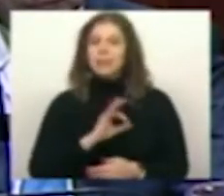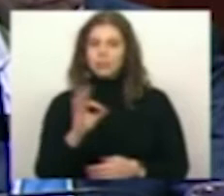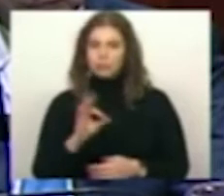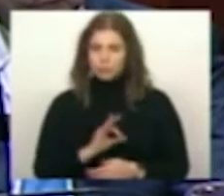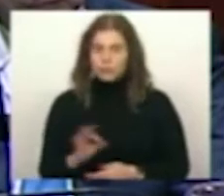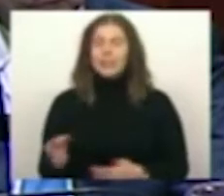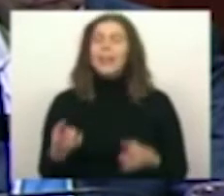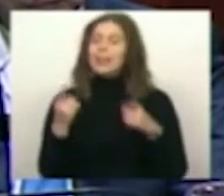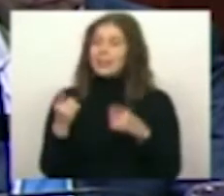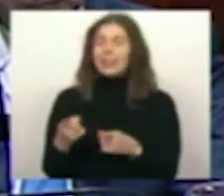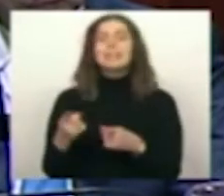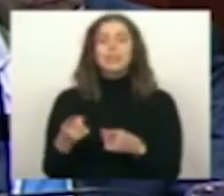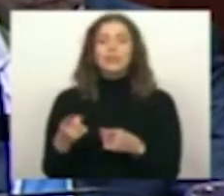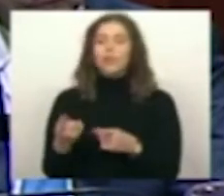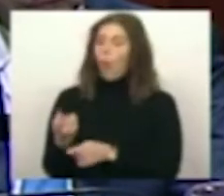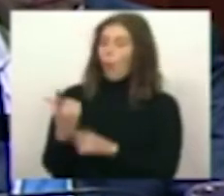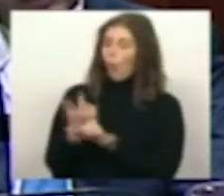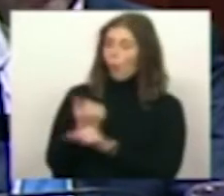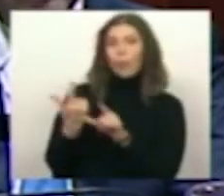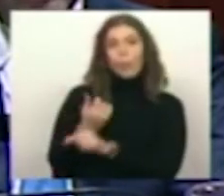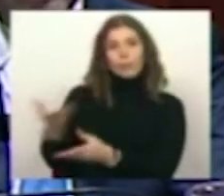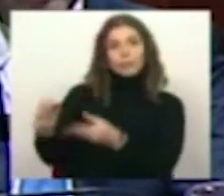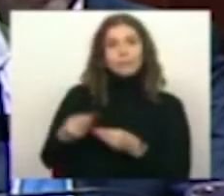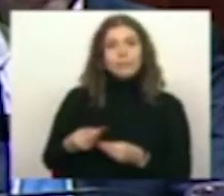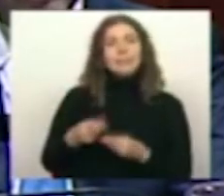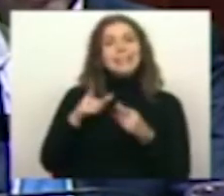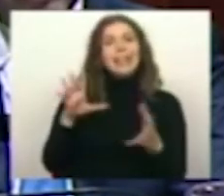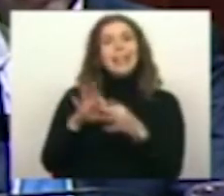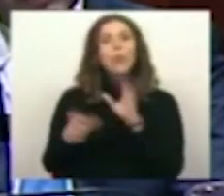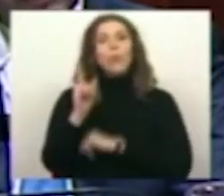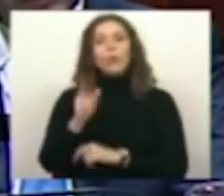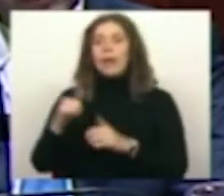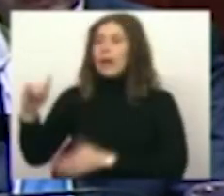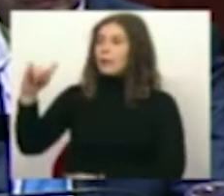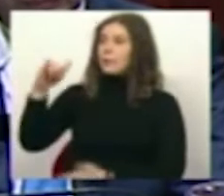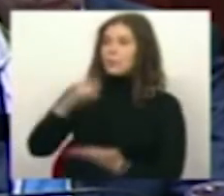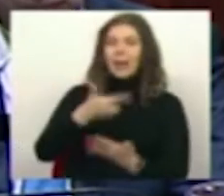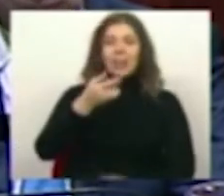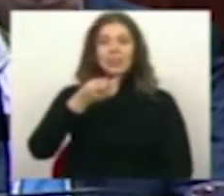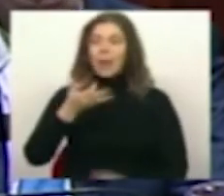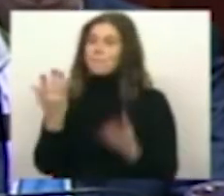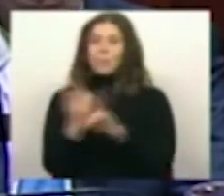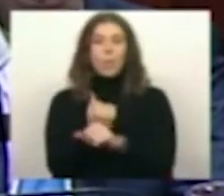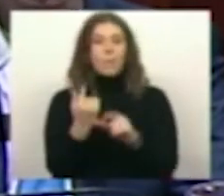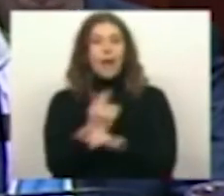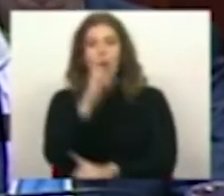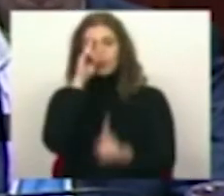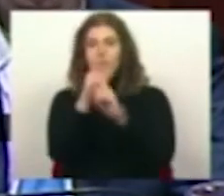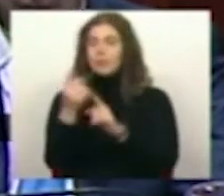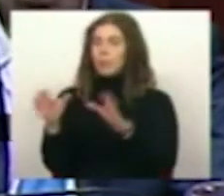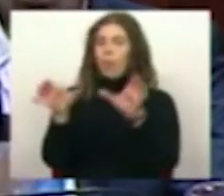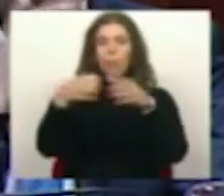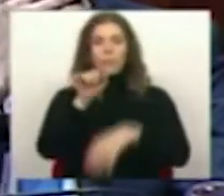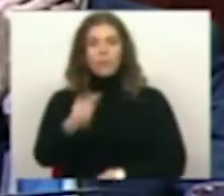80% dessas importações têm a ver com as aeronaves que a TAP está a adquirir para melhorar a sua